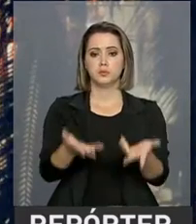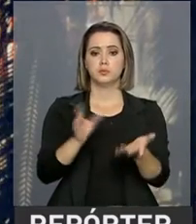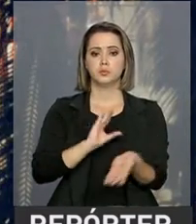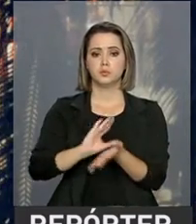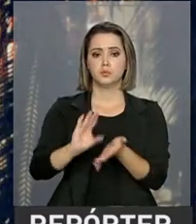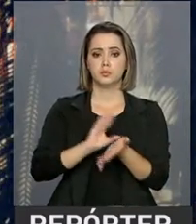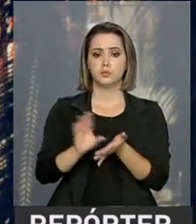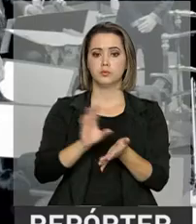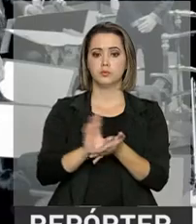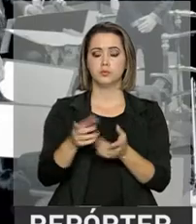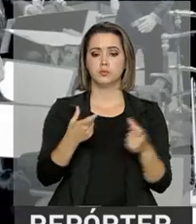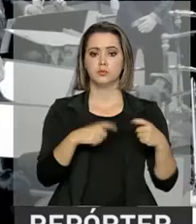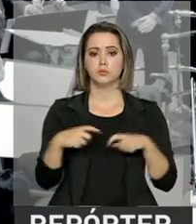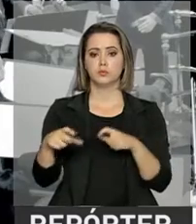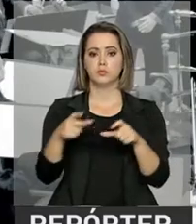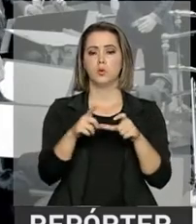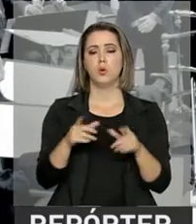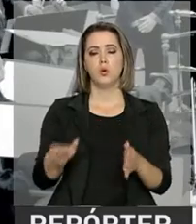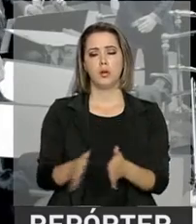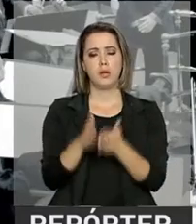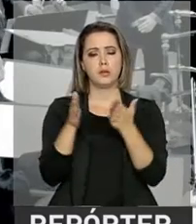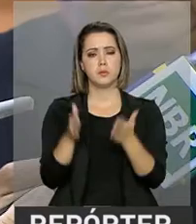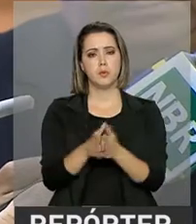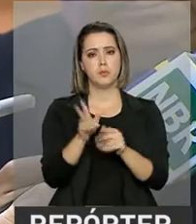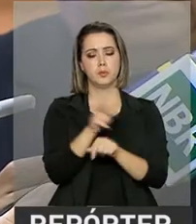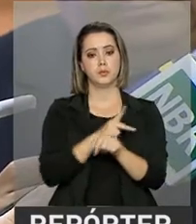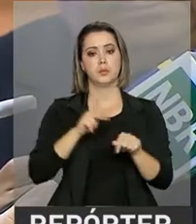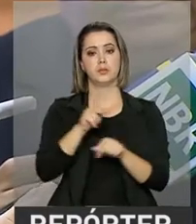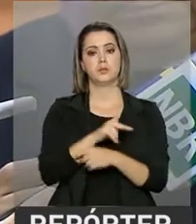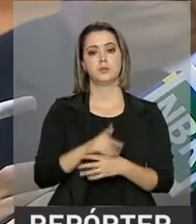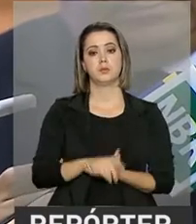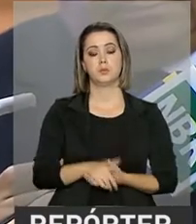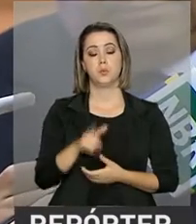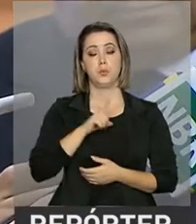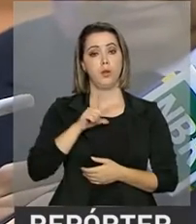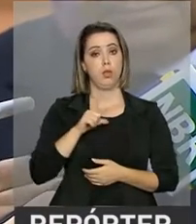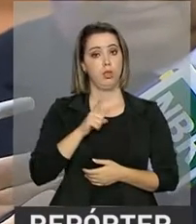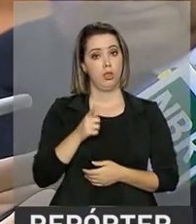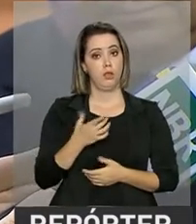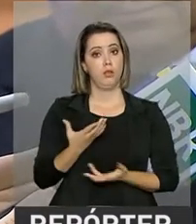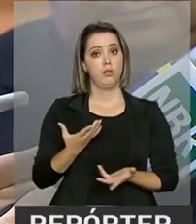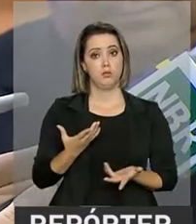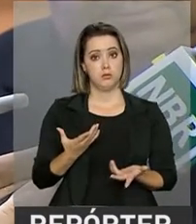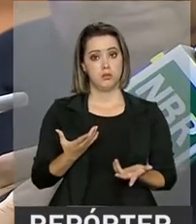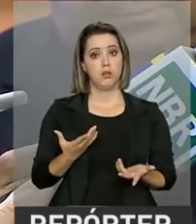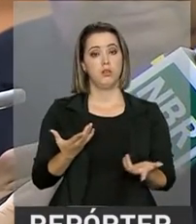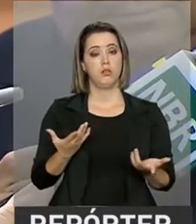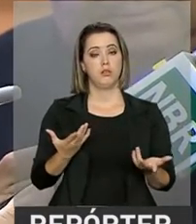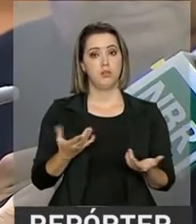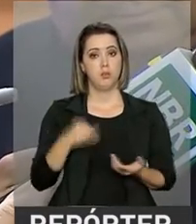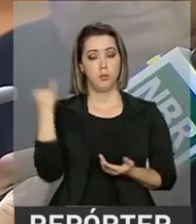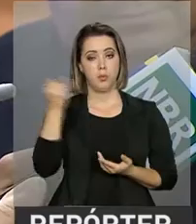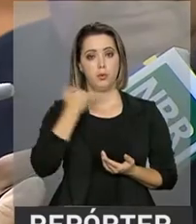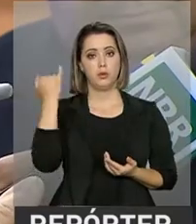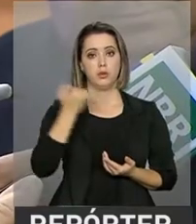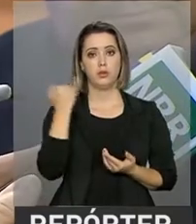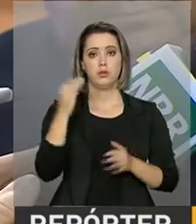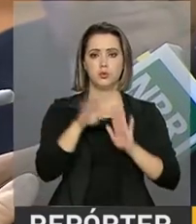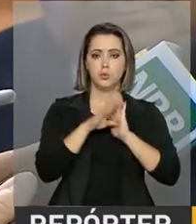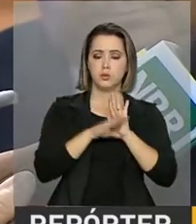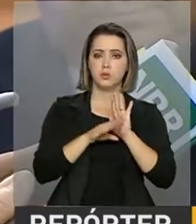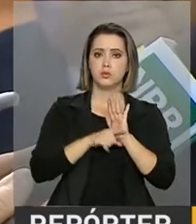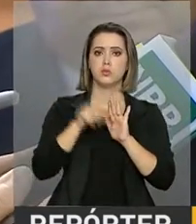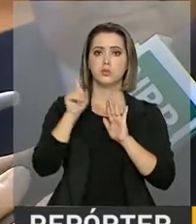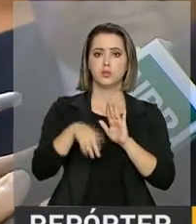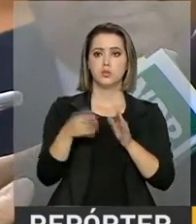para regiões mais carentes do país tem grandes serviços que são prestados exatamente